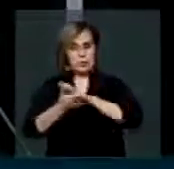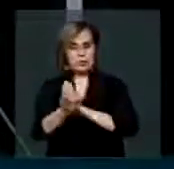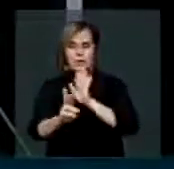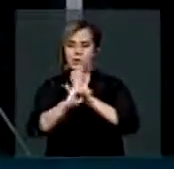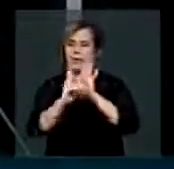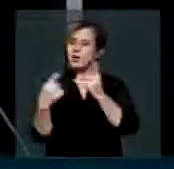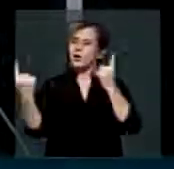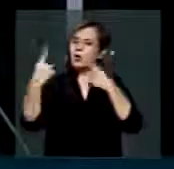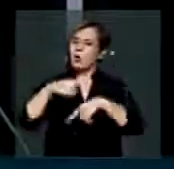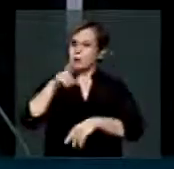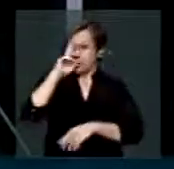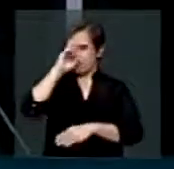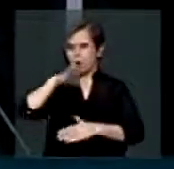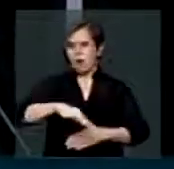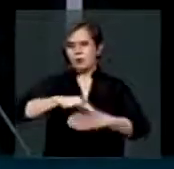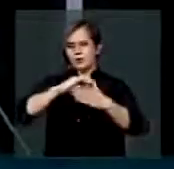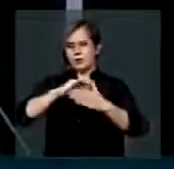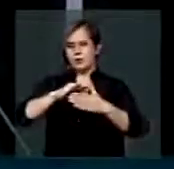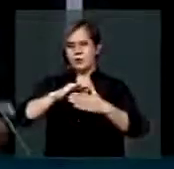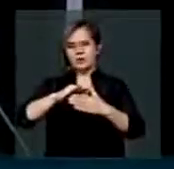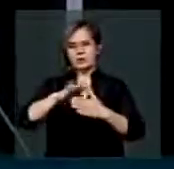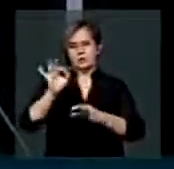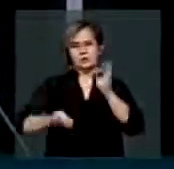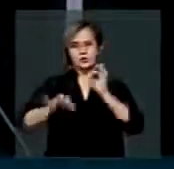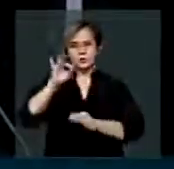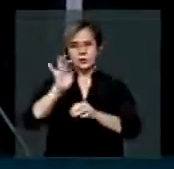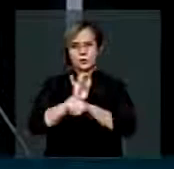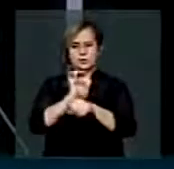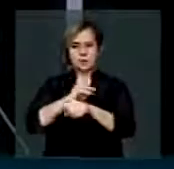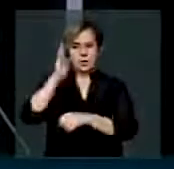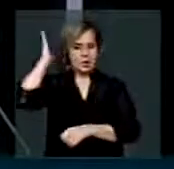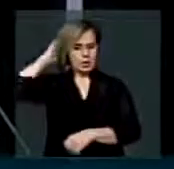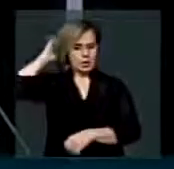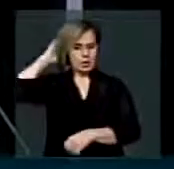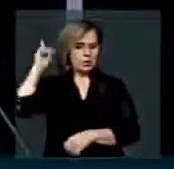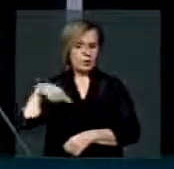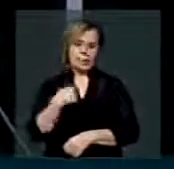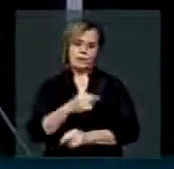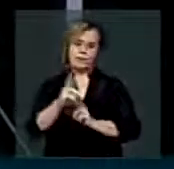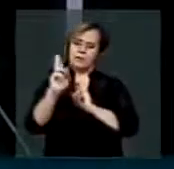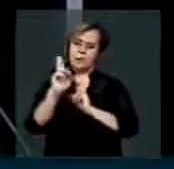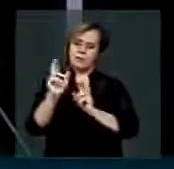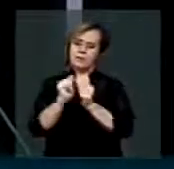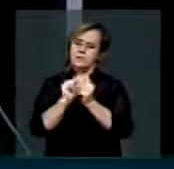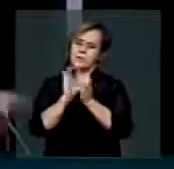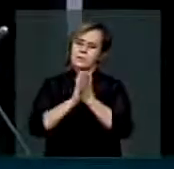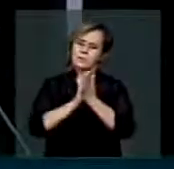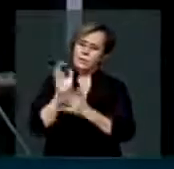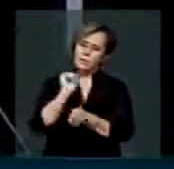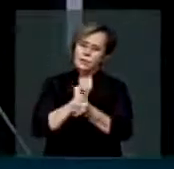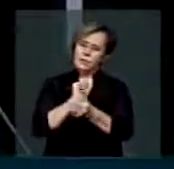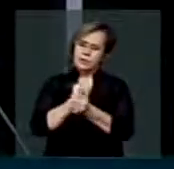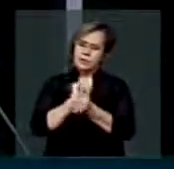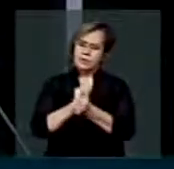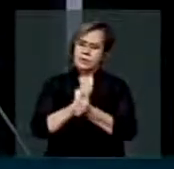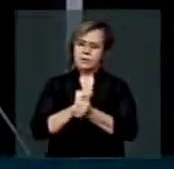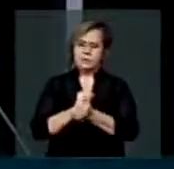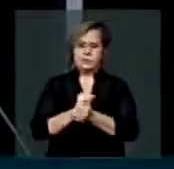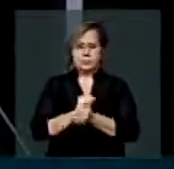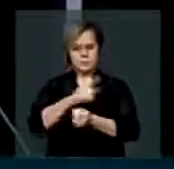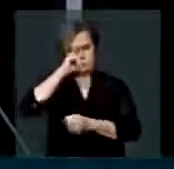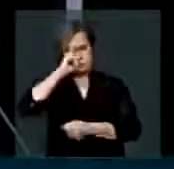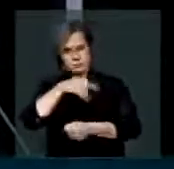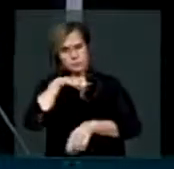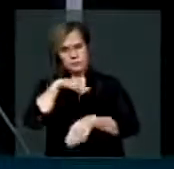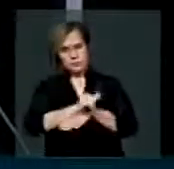autoridades judiciais do Estado do Pará. Nós temos esperança de que a intervenção que foi determinada pelo prazo